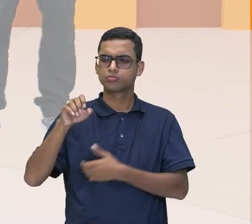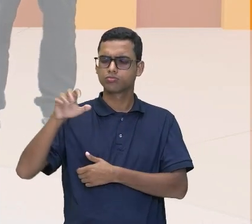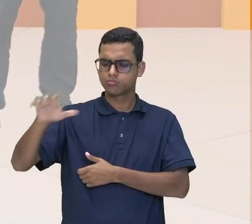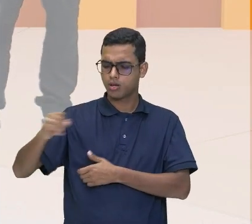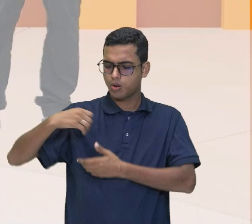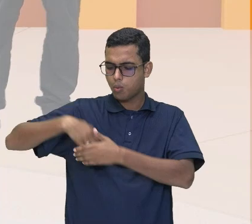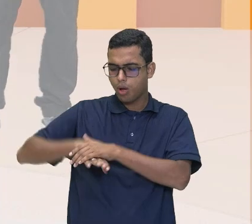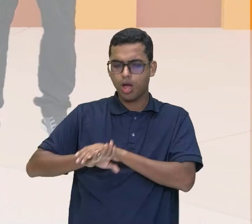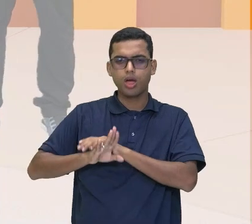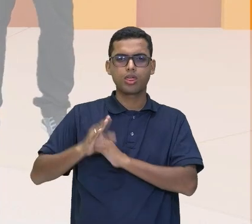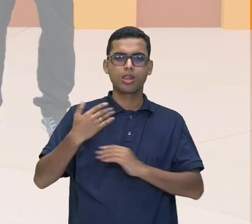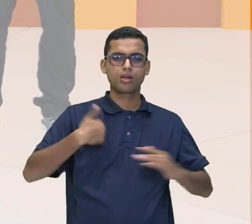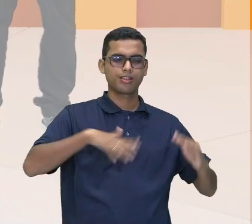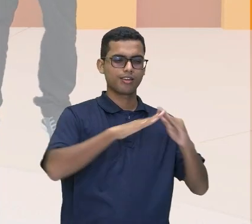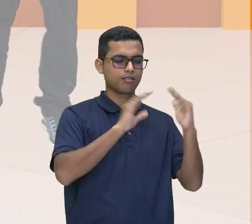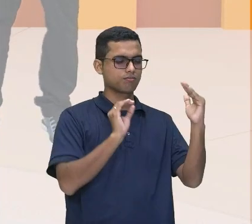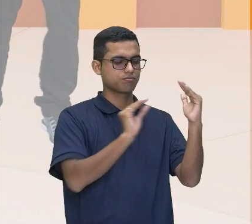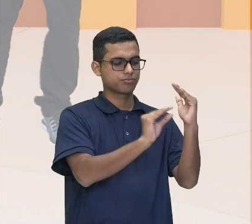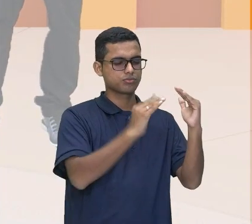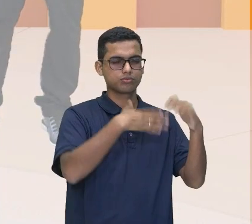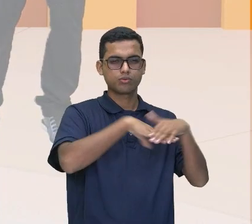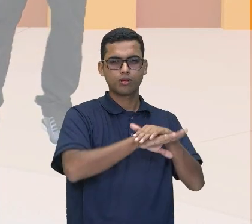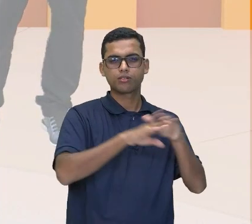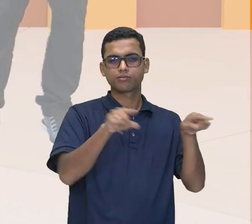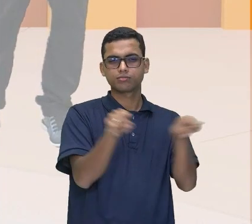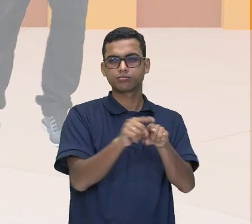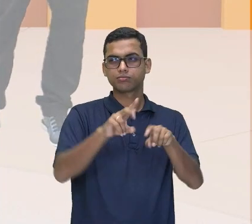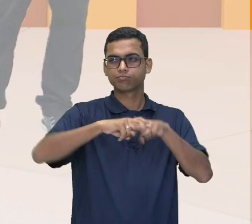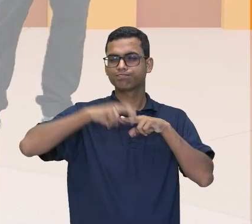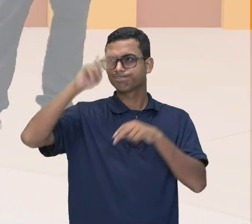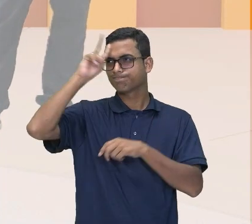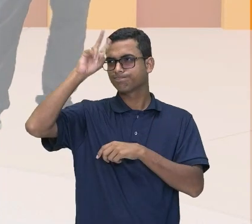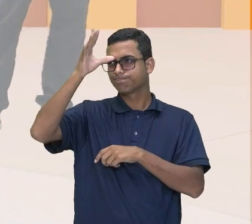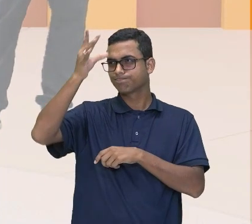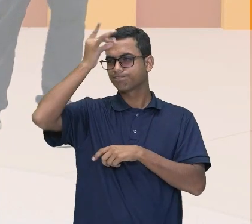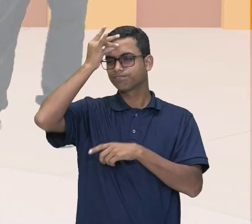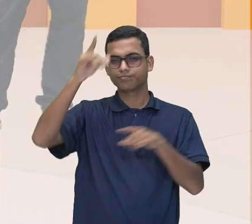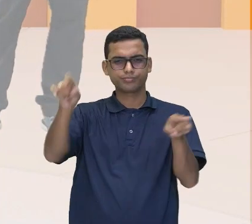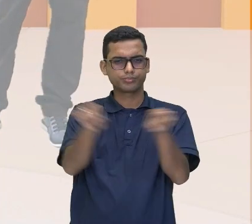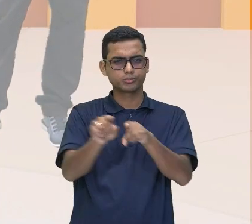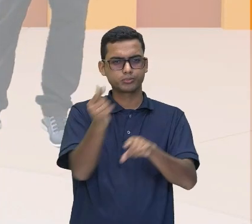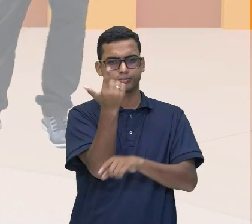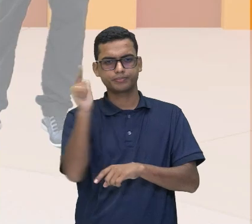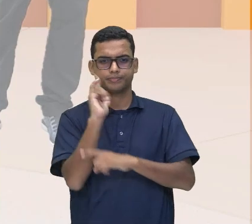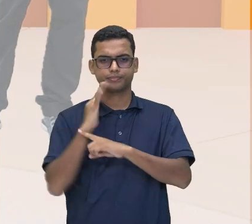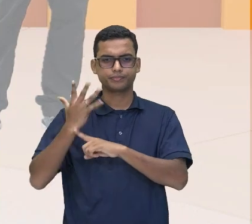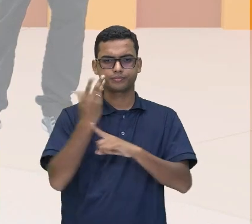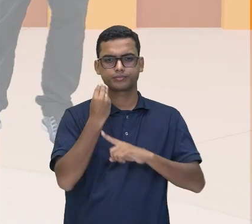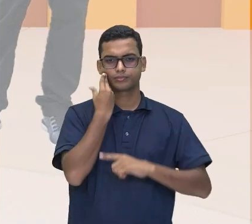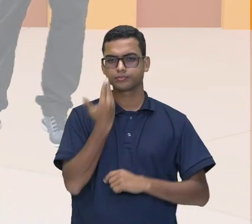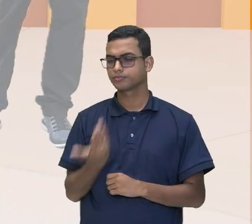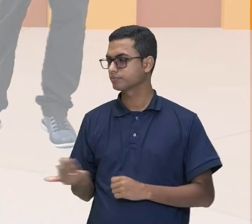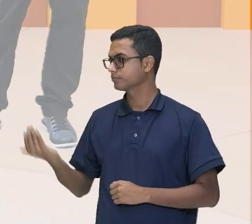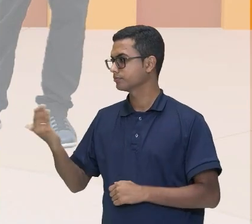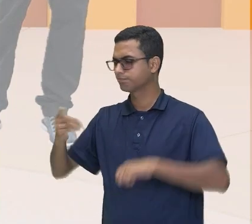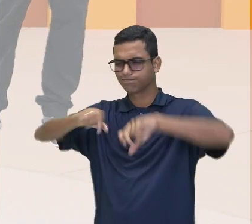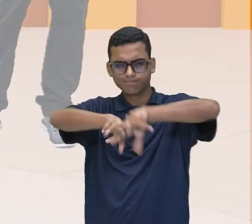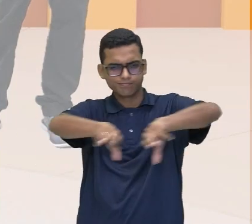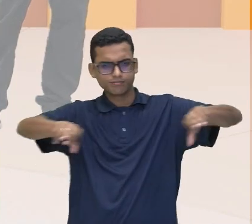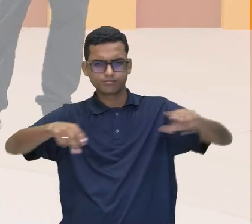verdade? Olha só aqui essa outra arte, ó, né? Vários povos. Olha só a beleza das cores,